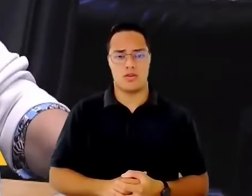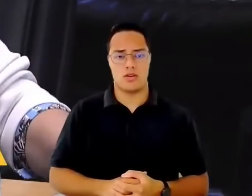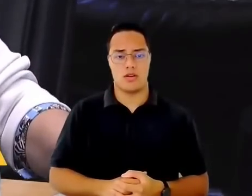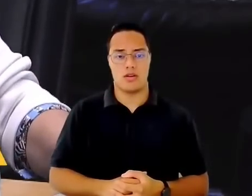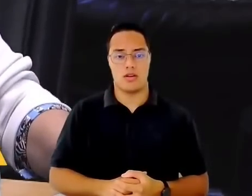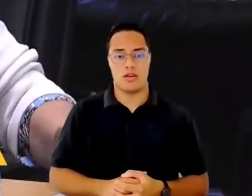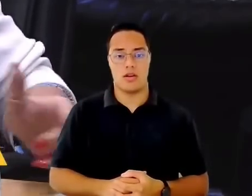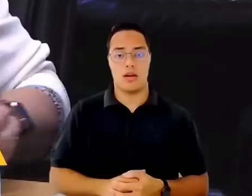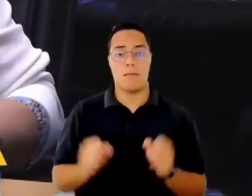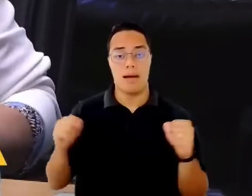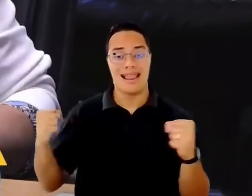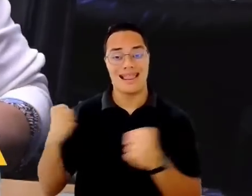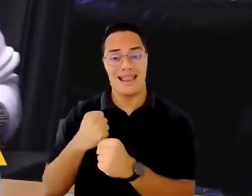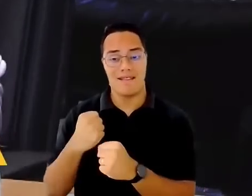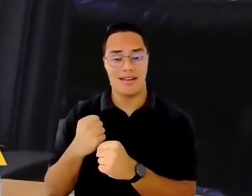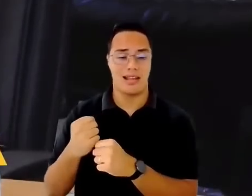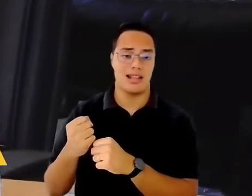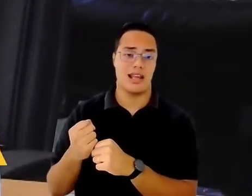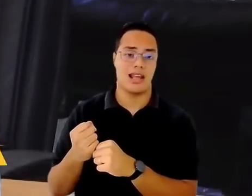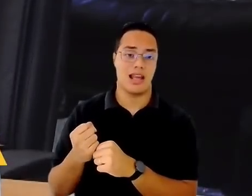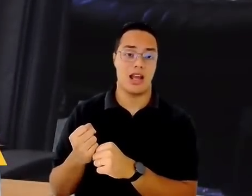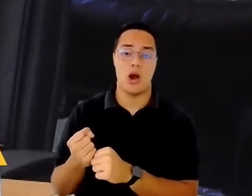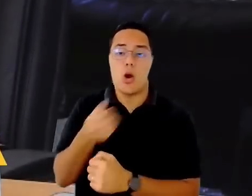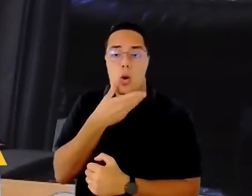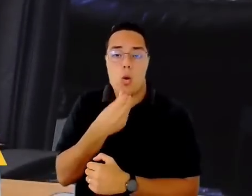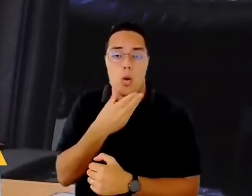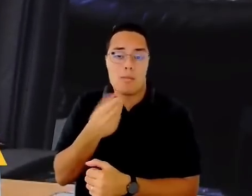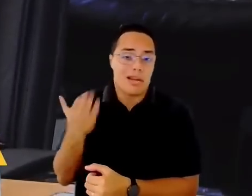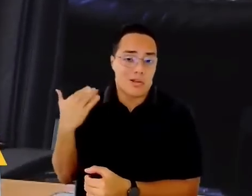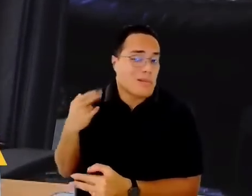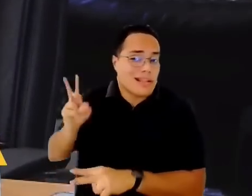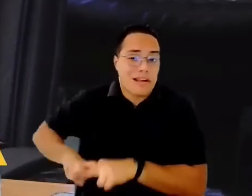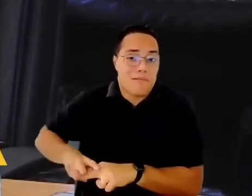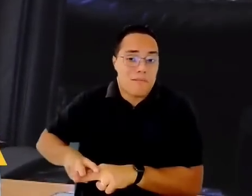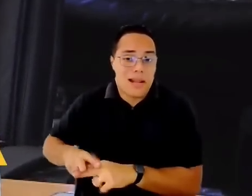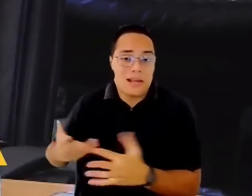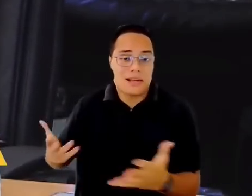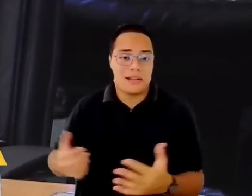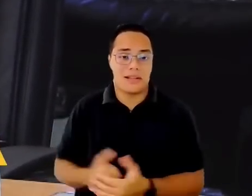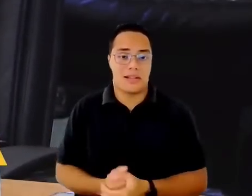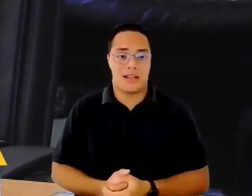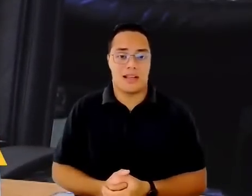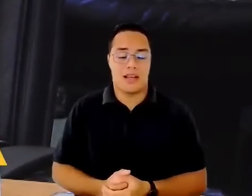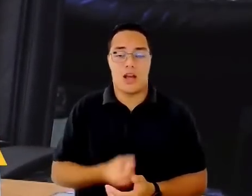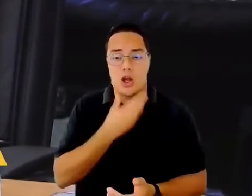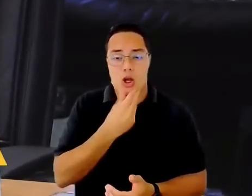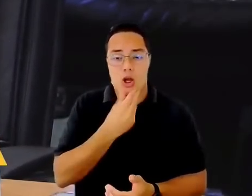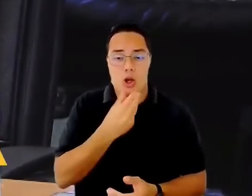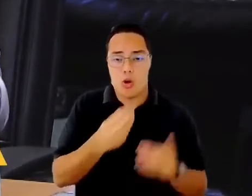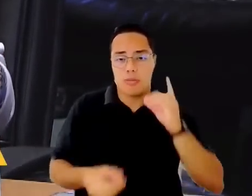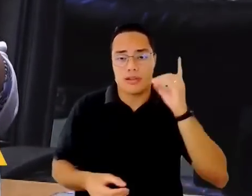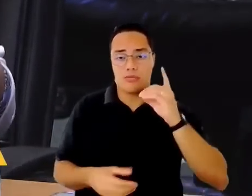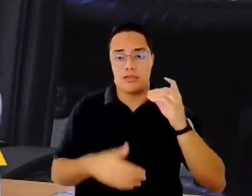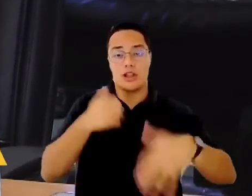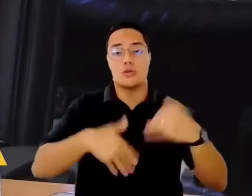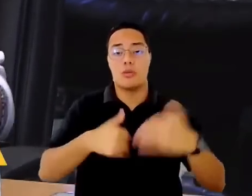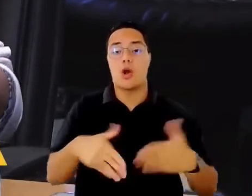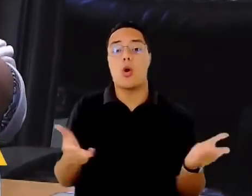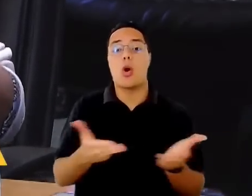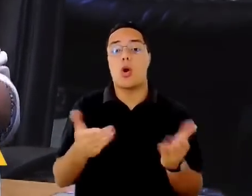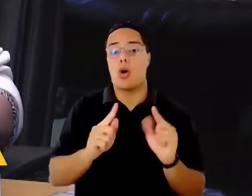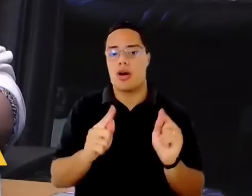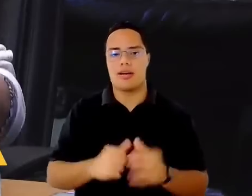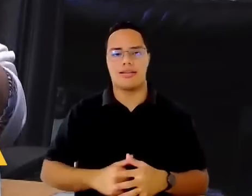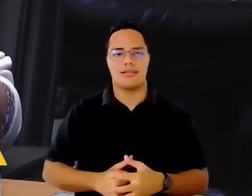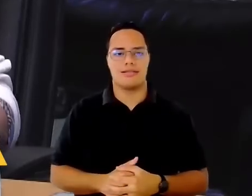condenado eu ouvi aqui de um parlamentar agora falando a seguinte frase agora